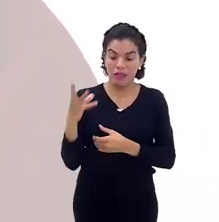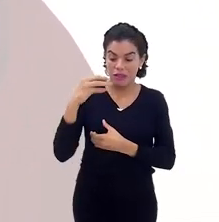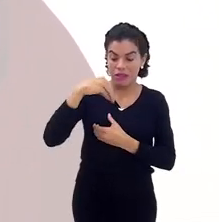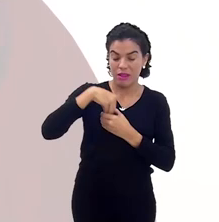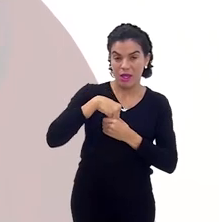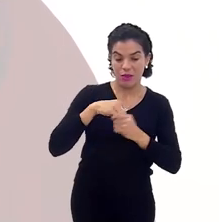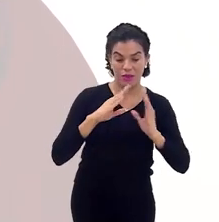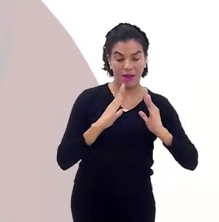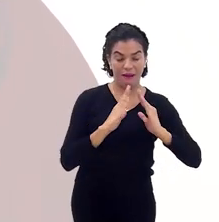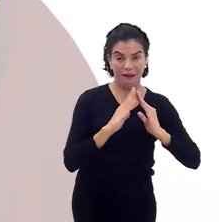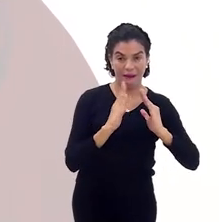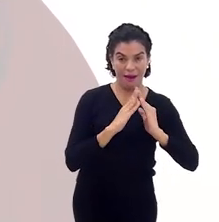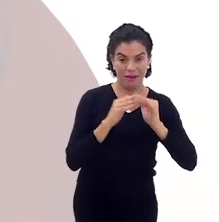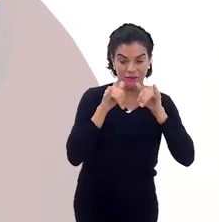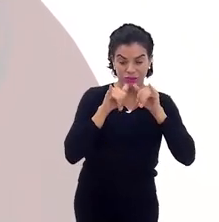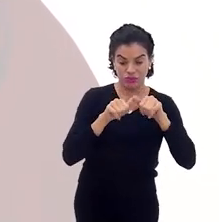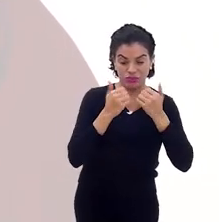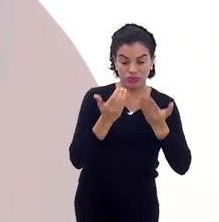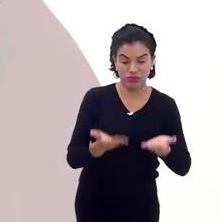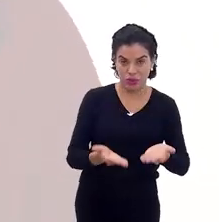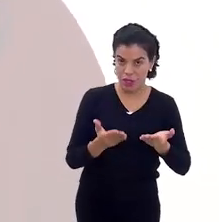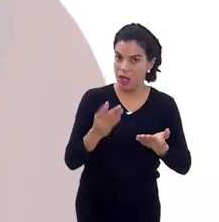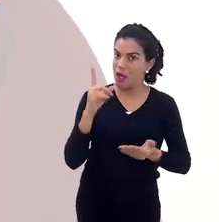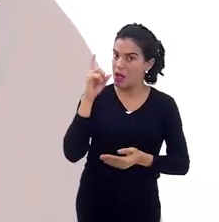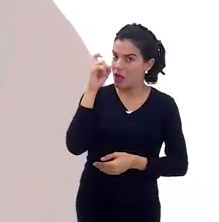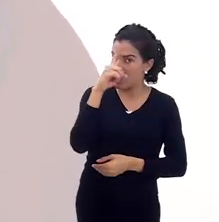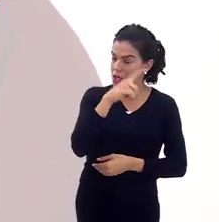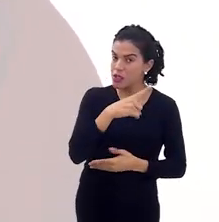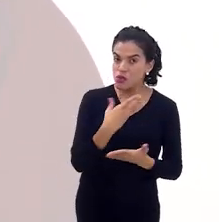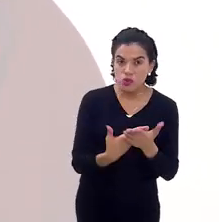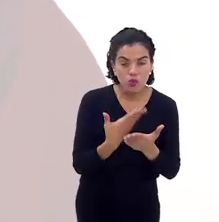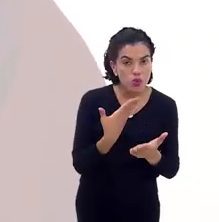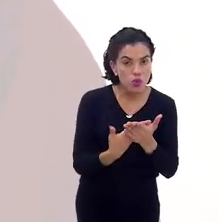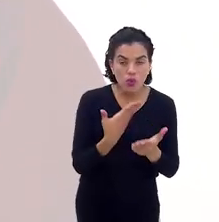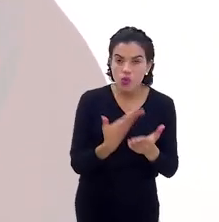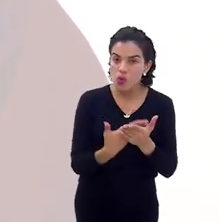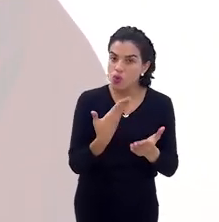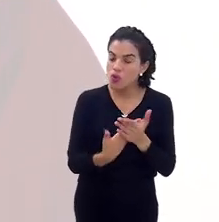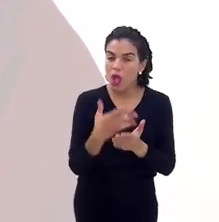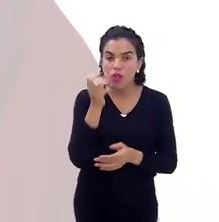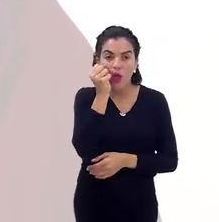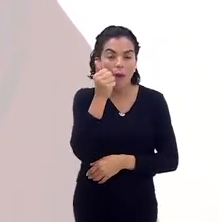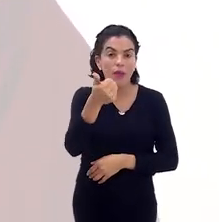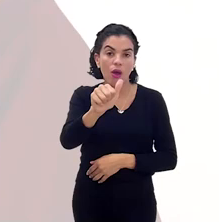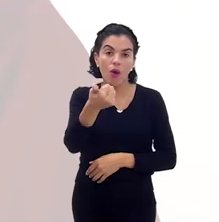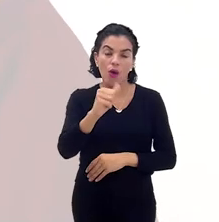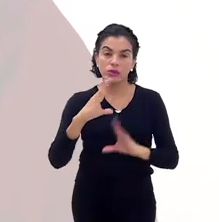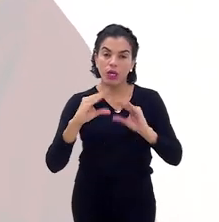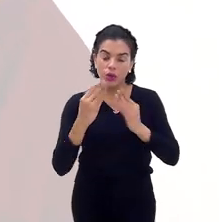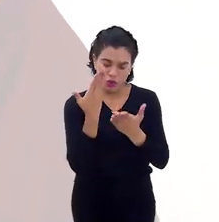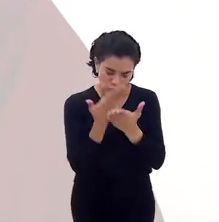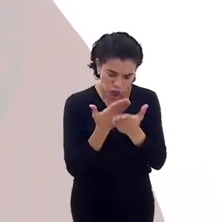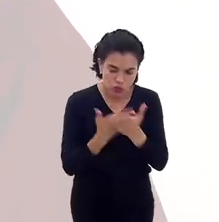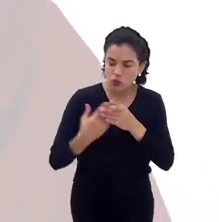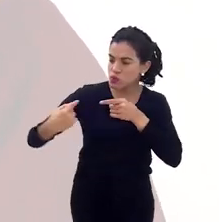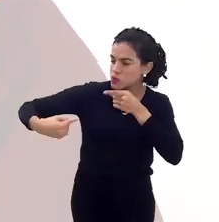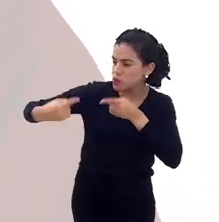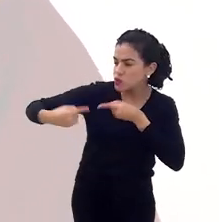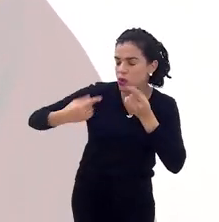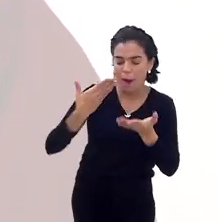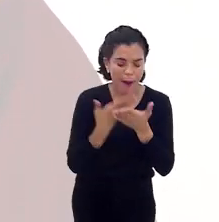no monastério tibetano, ele é muito árduo. Assim. Eles estudam, eles vão dormir 11 horas da noite